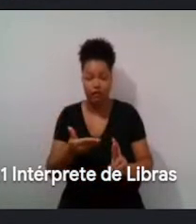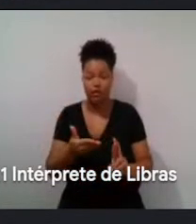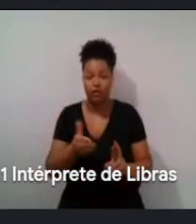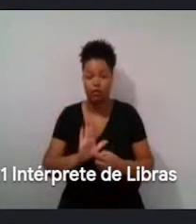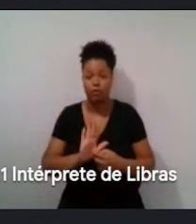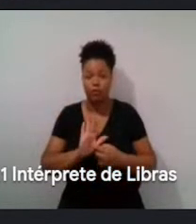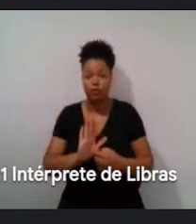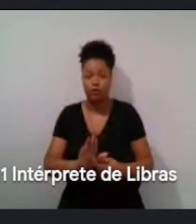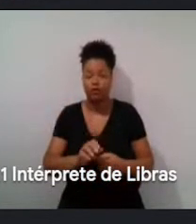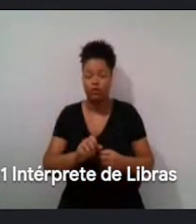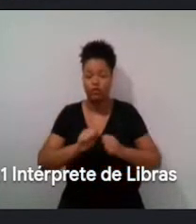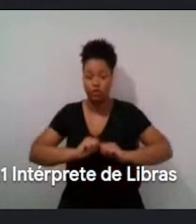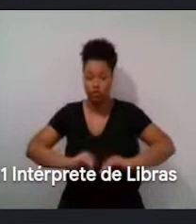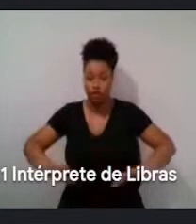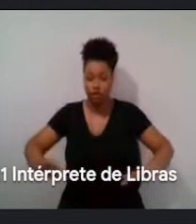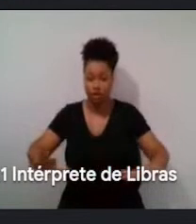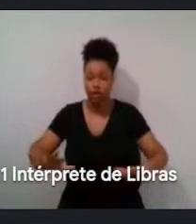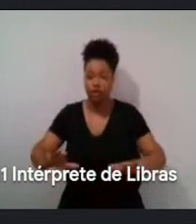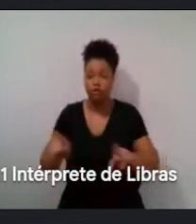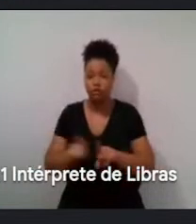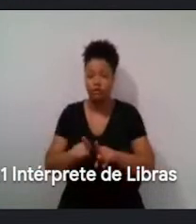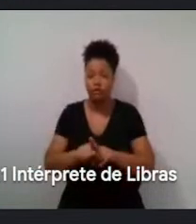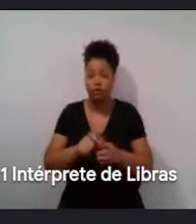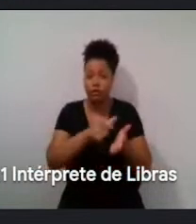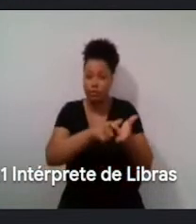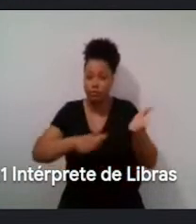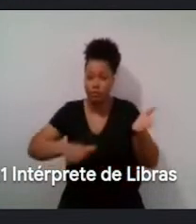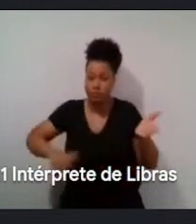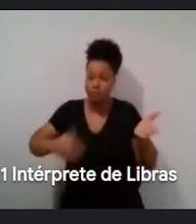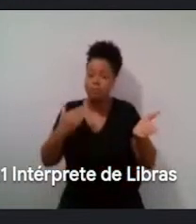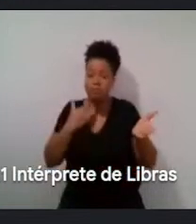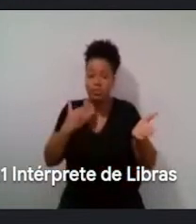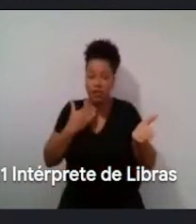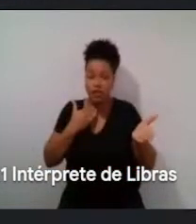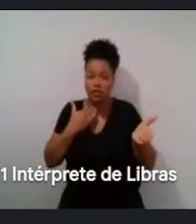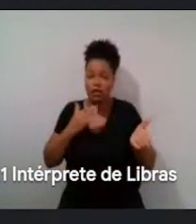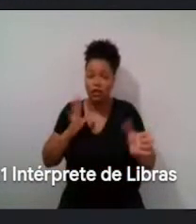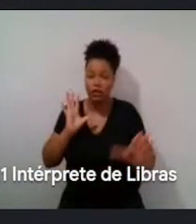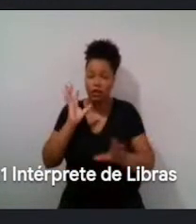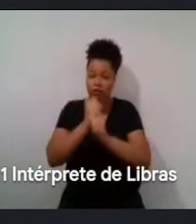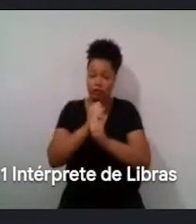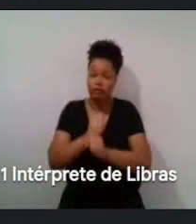de despesas e nos extratos bancários, totalizam